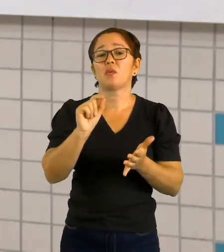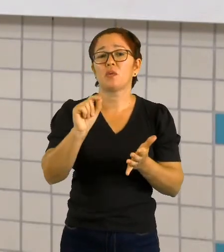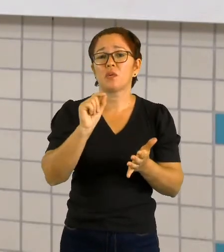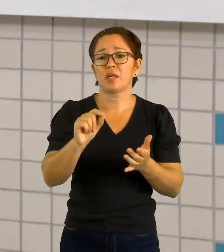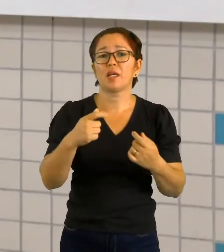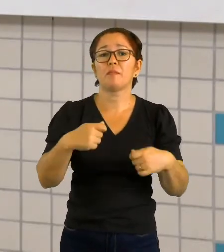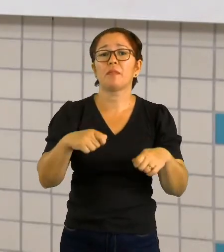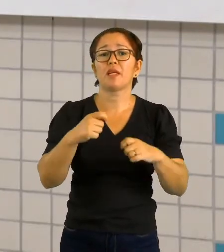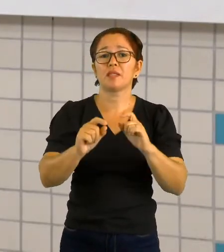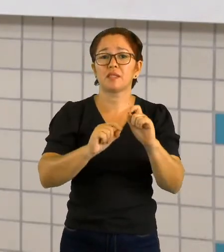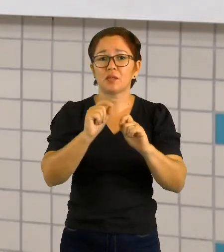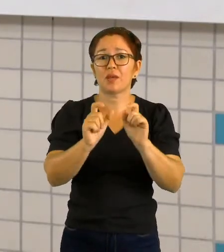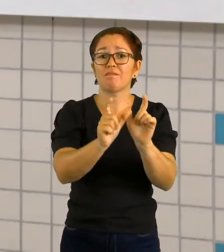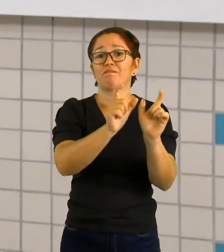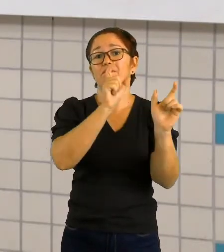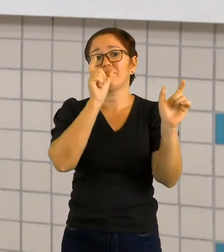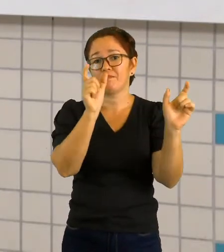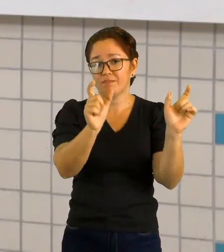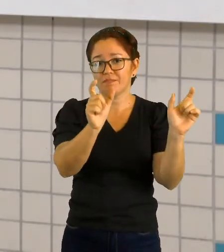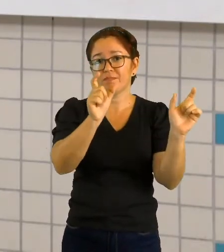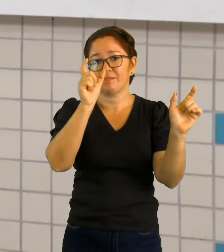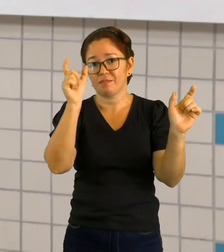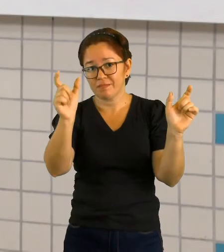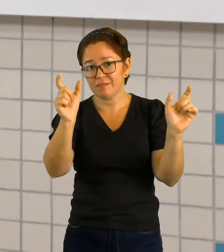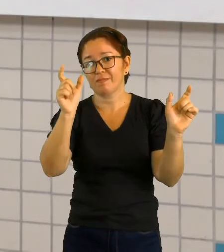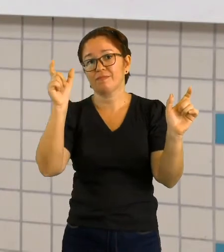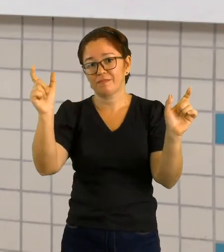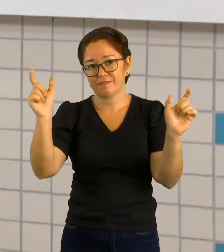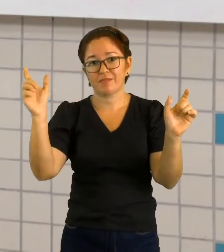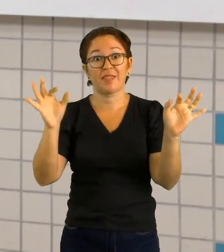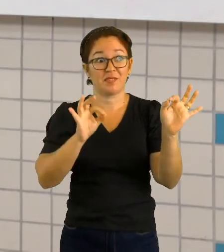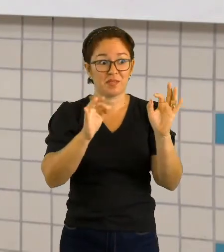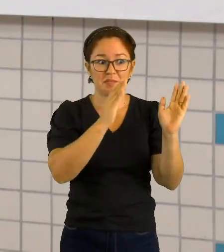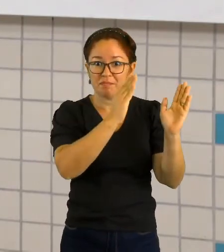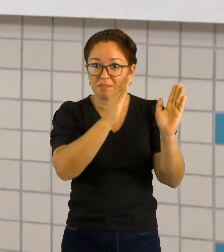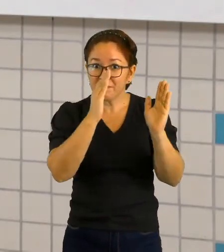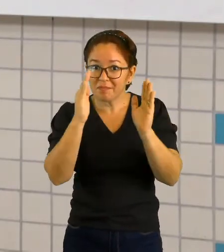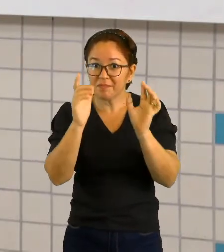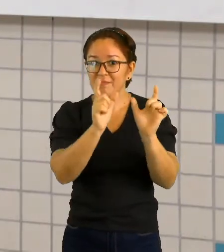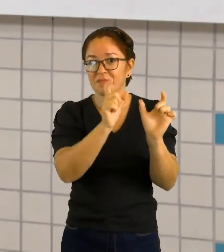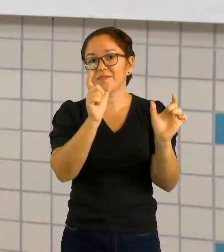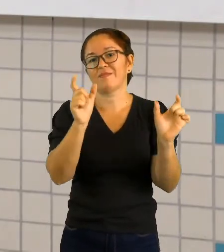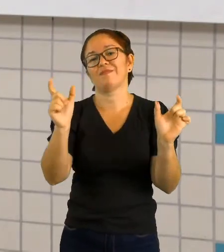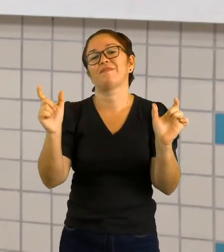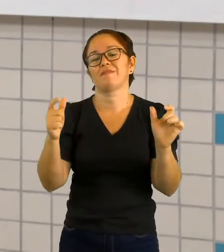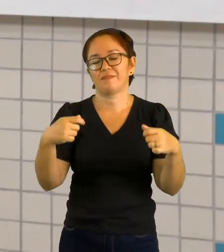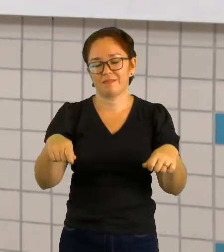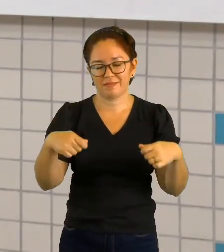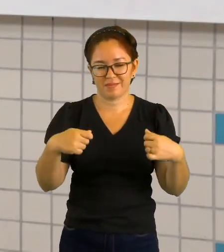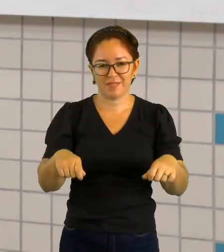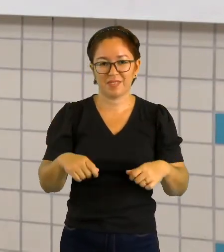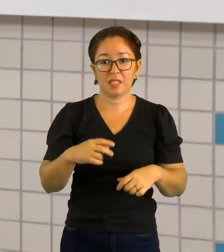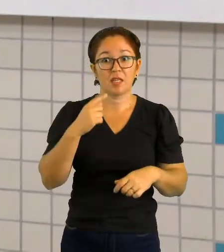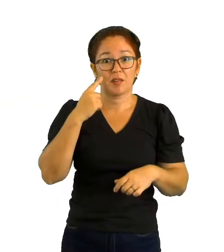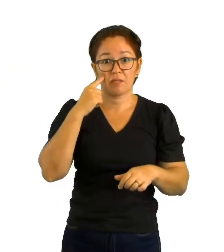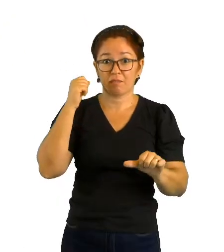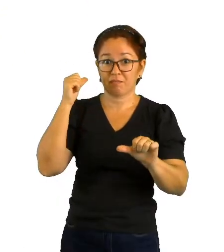faltou espaçamento entre as palavras. Vamos colocar o espaçamento no texto para ver como vai